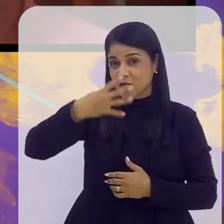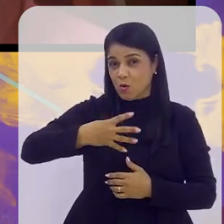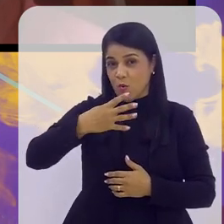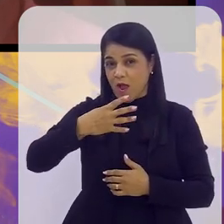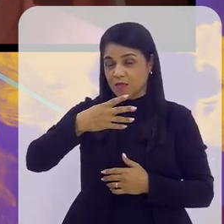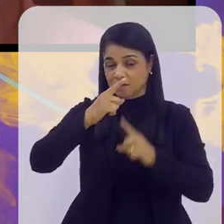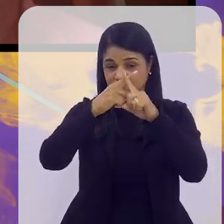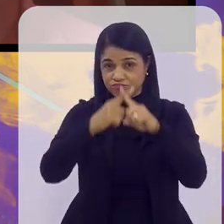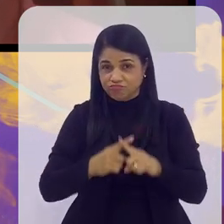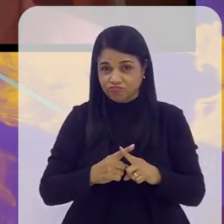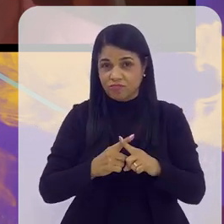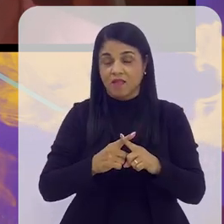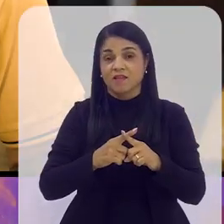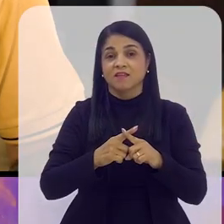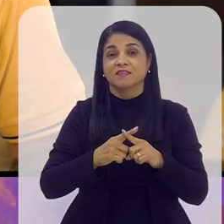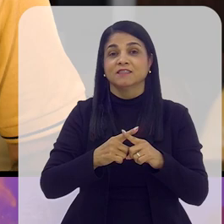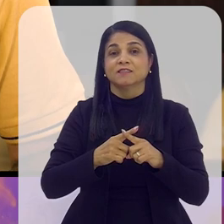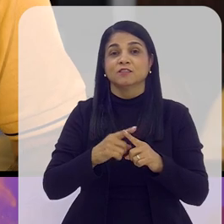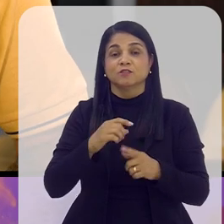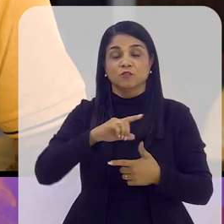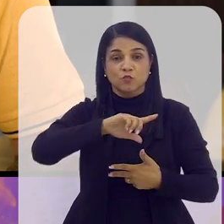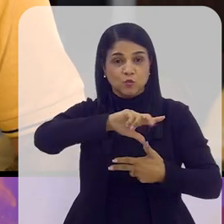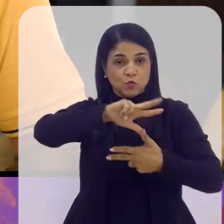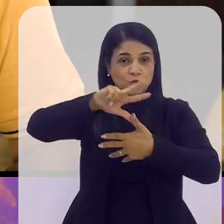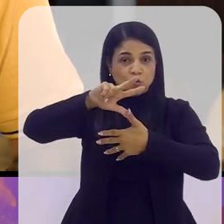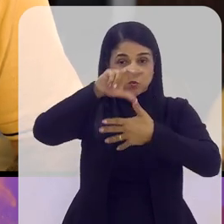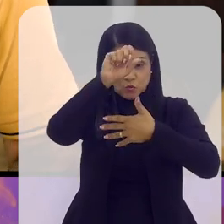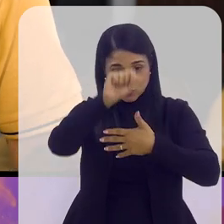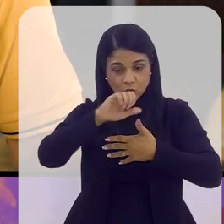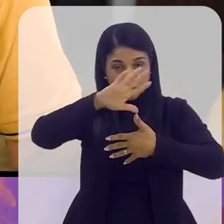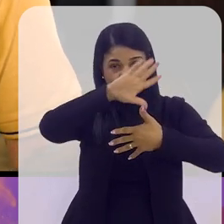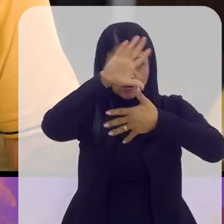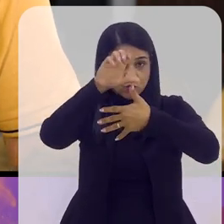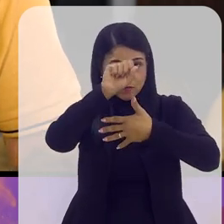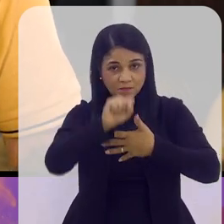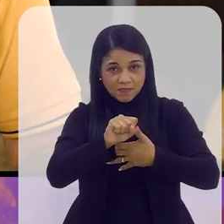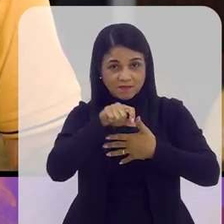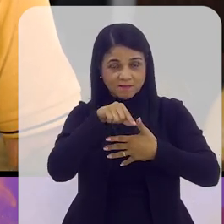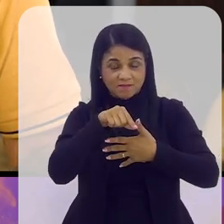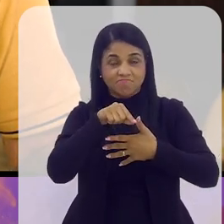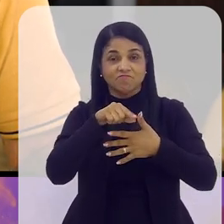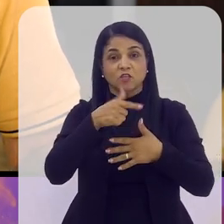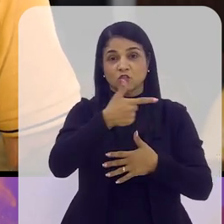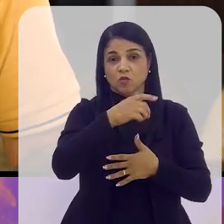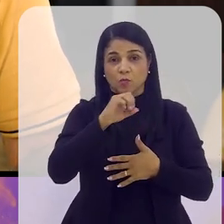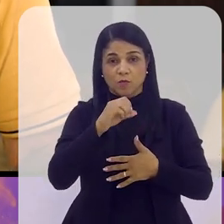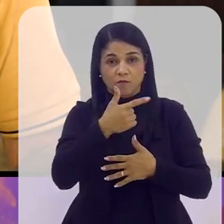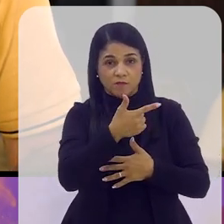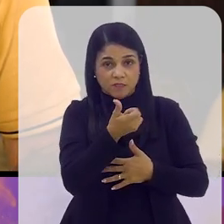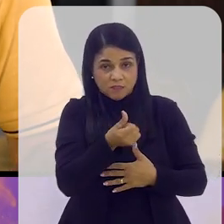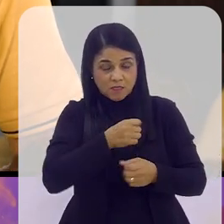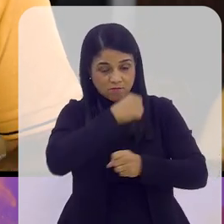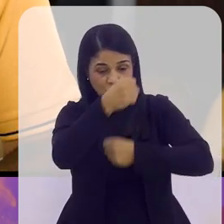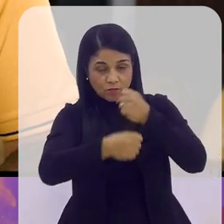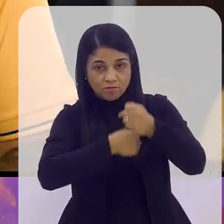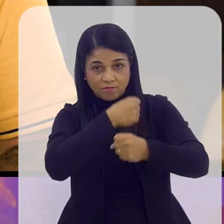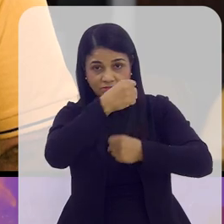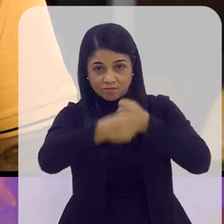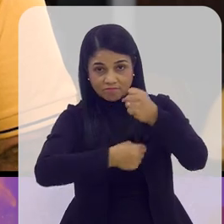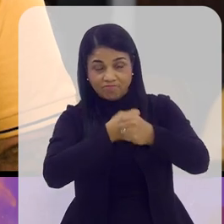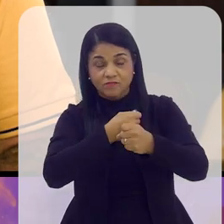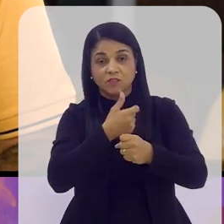quarta rodadas das eliminatórias sul-americana. 2026, temos Copa do Mundo,